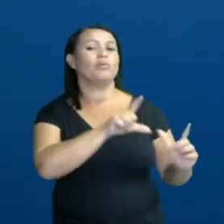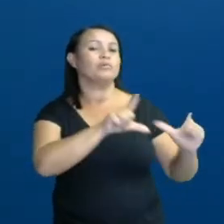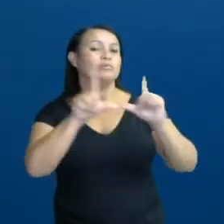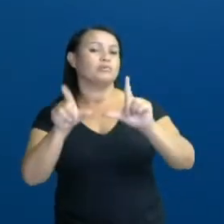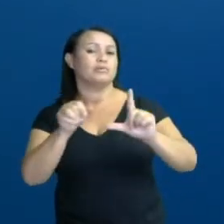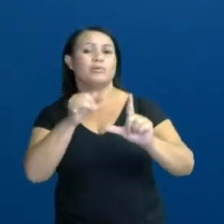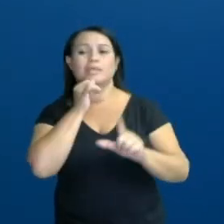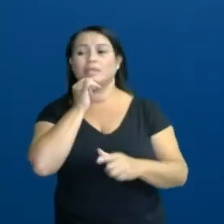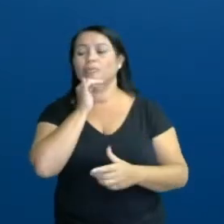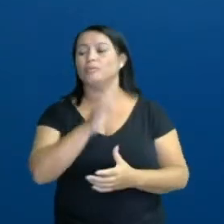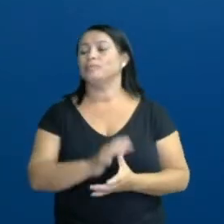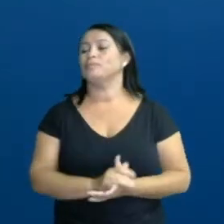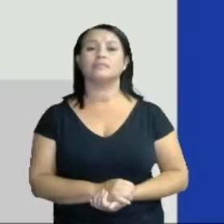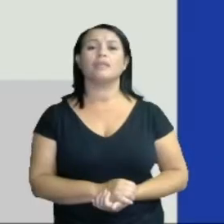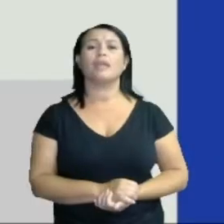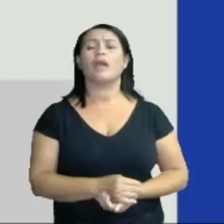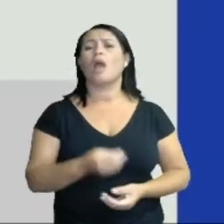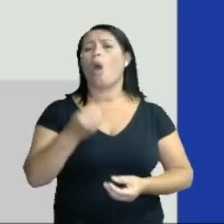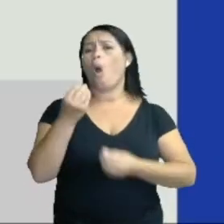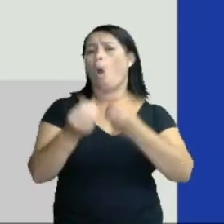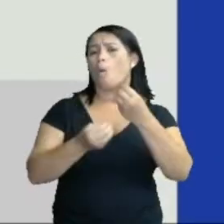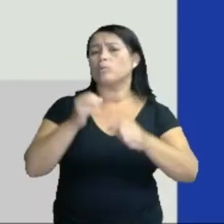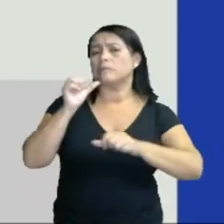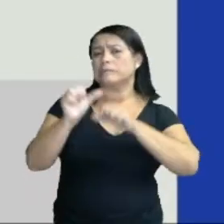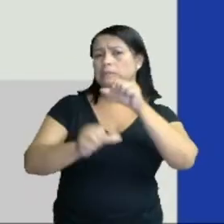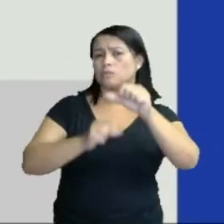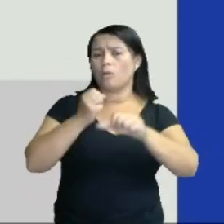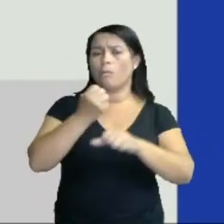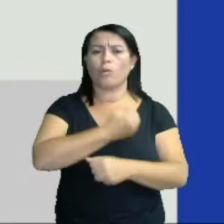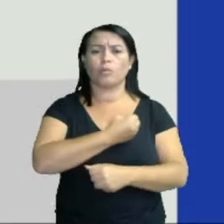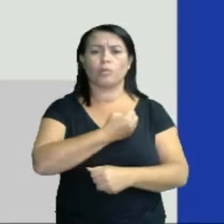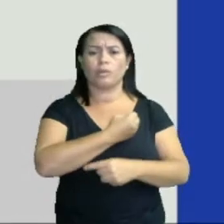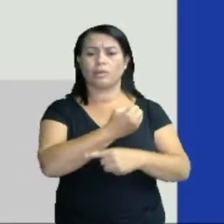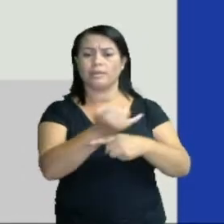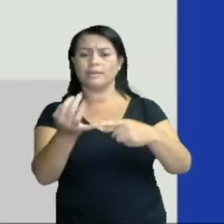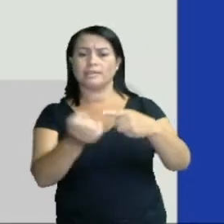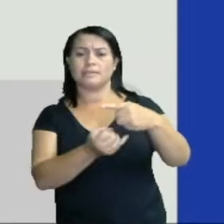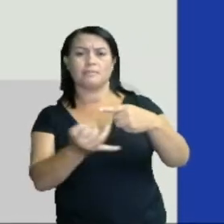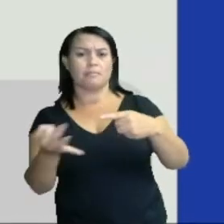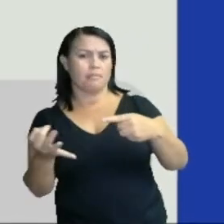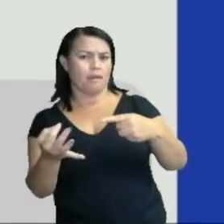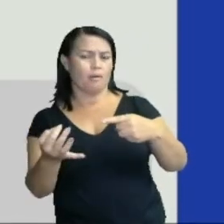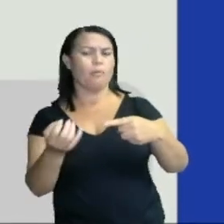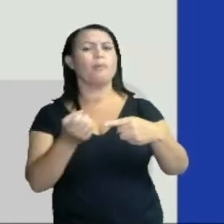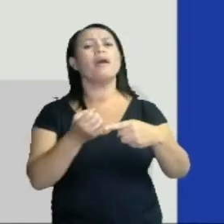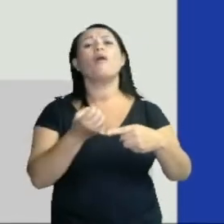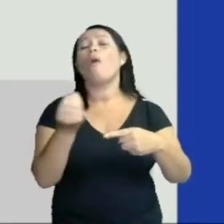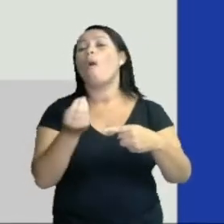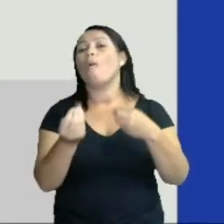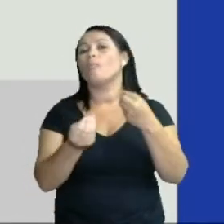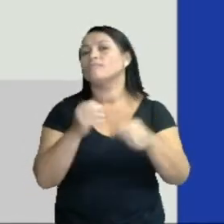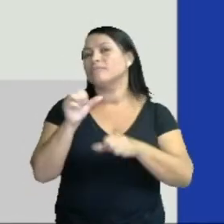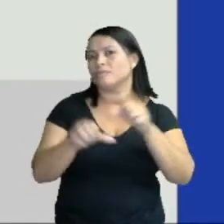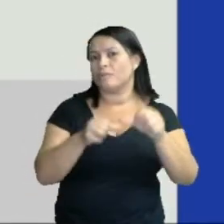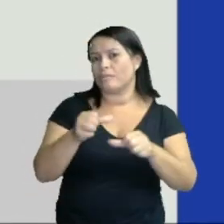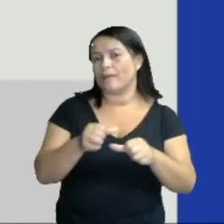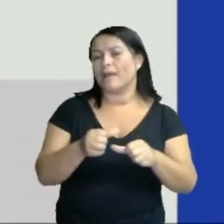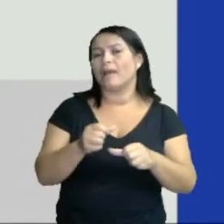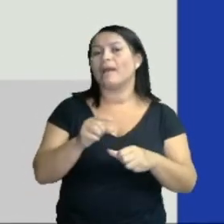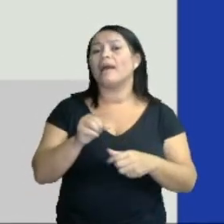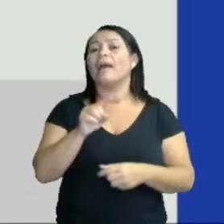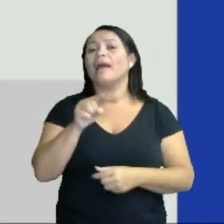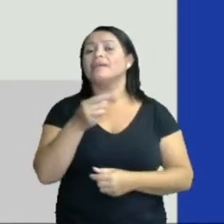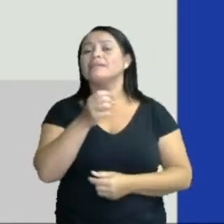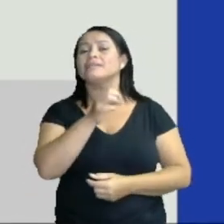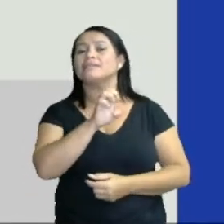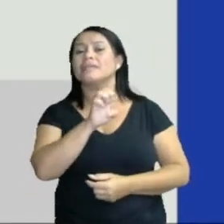exemplo. Vamos lá? Como transformar um número decimal em fração? Para transformar um número decimal em fração decimal,